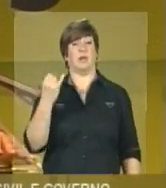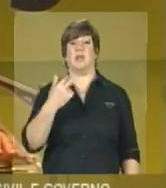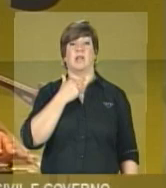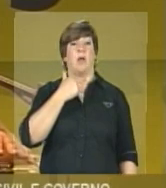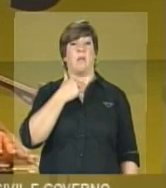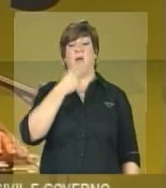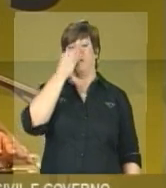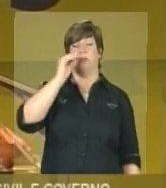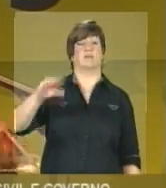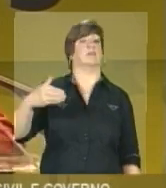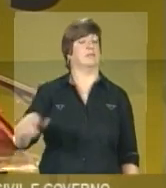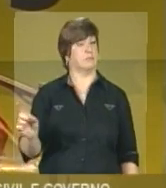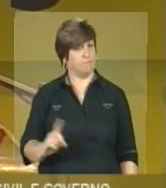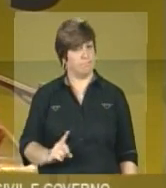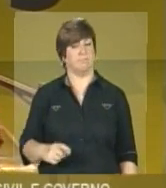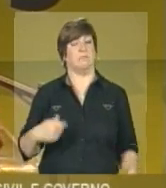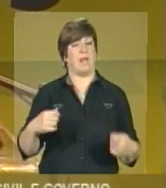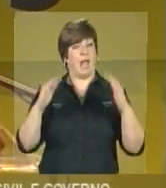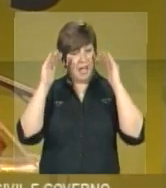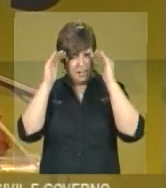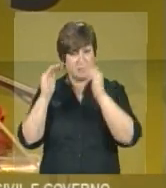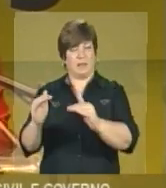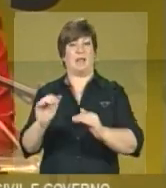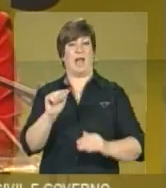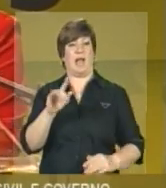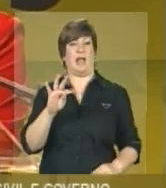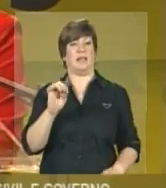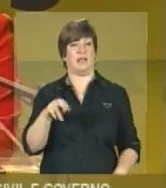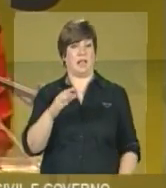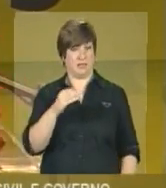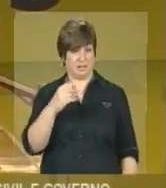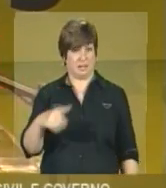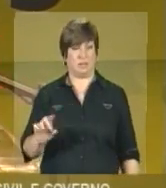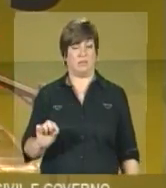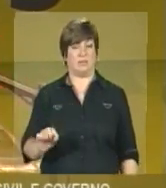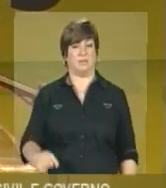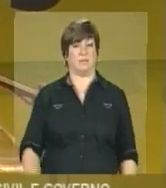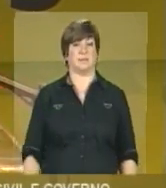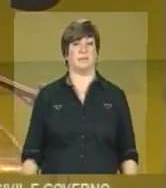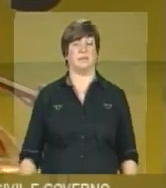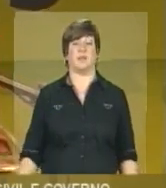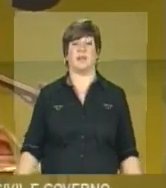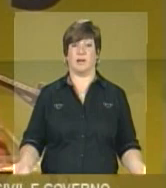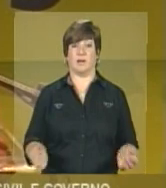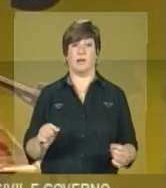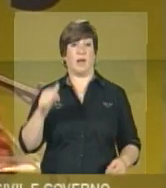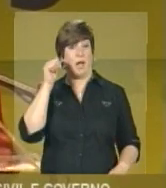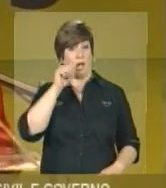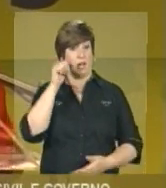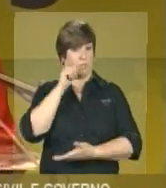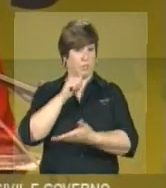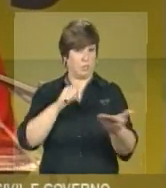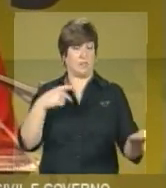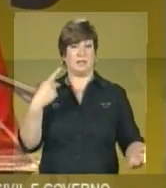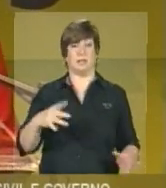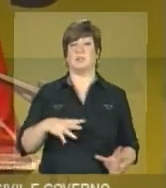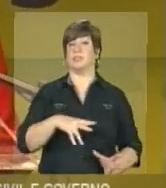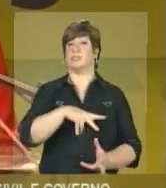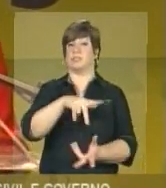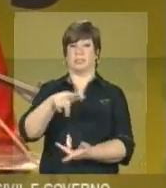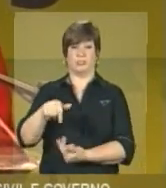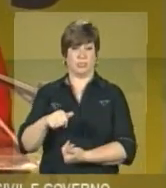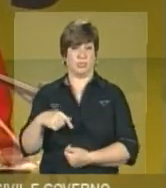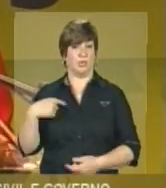ser desconsiderado. Nesse contexto, as mulheres desse mundo